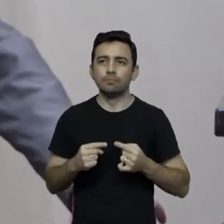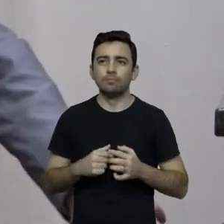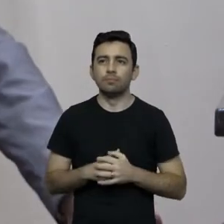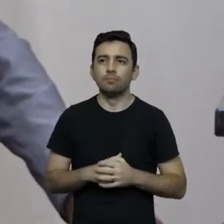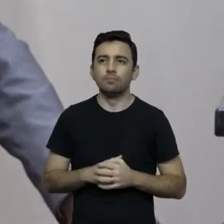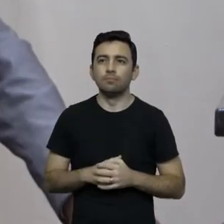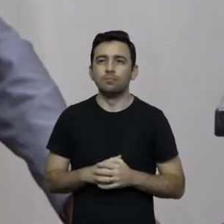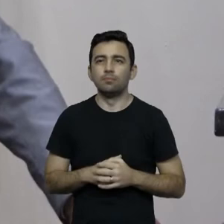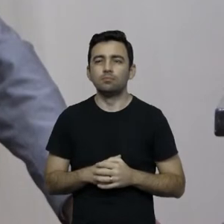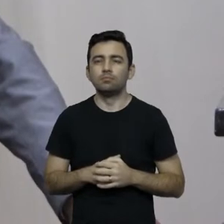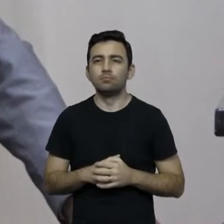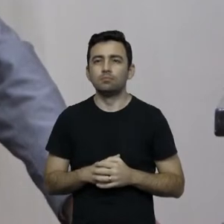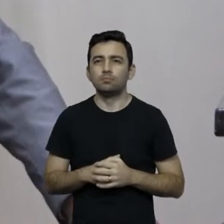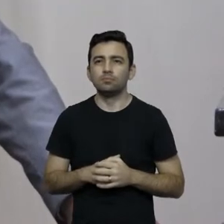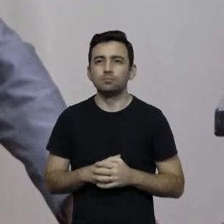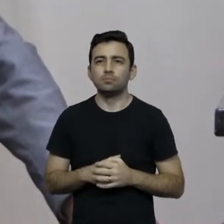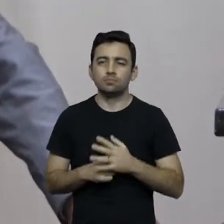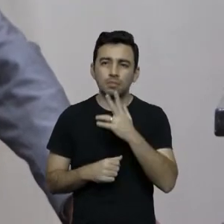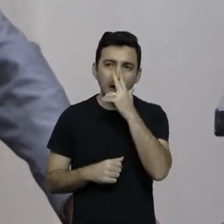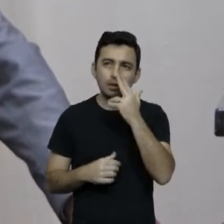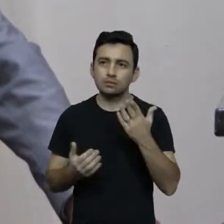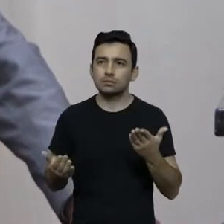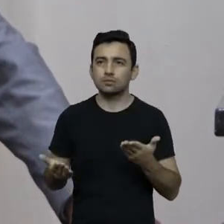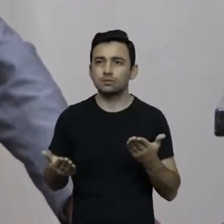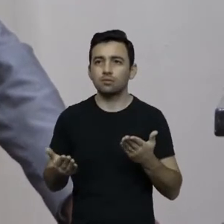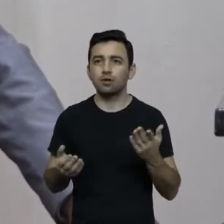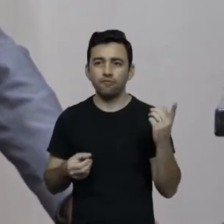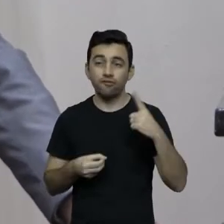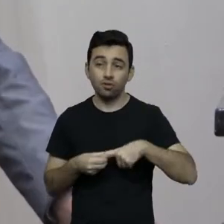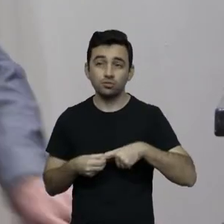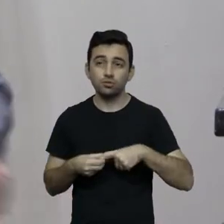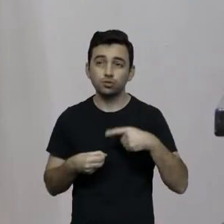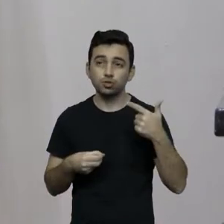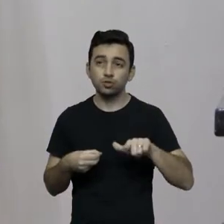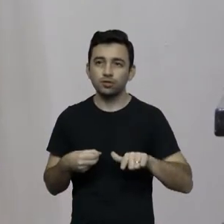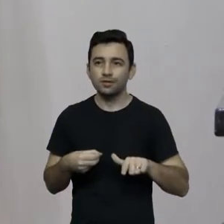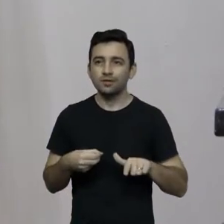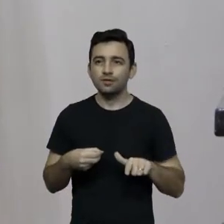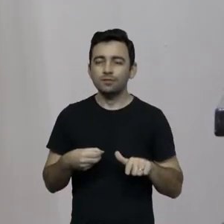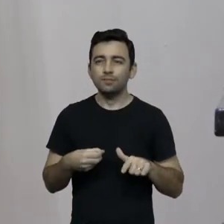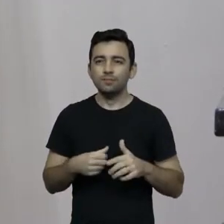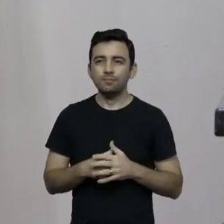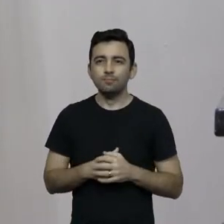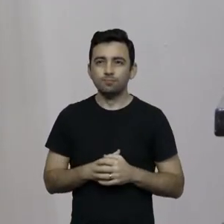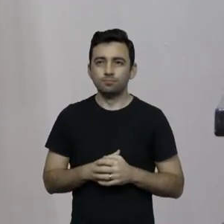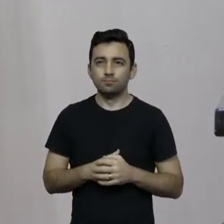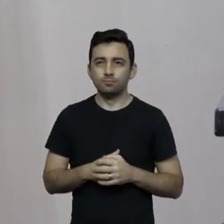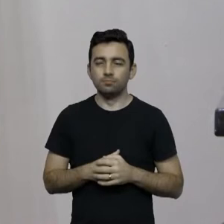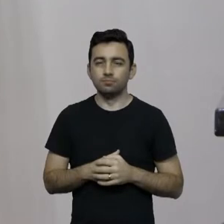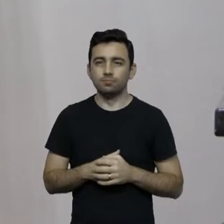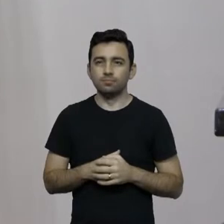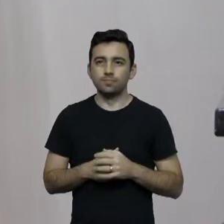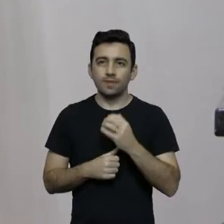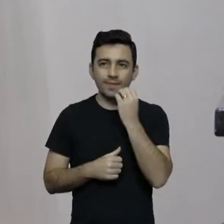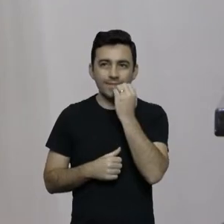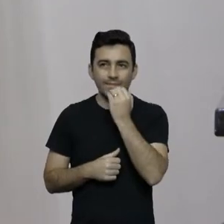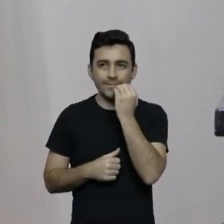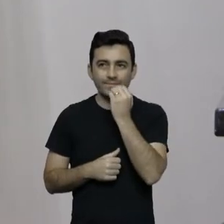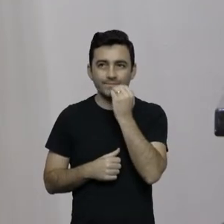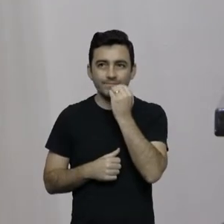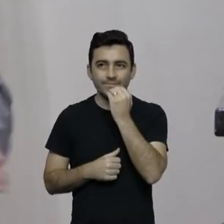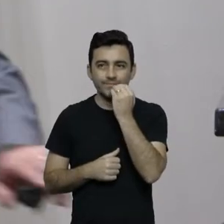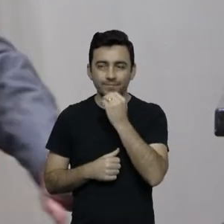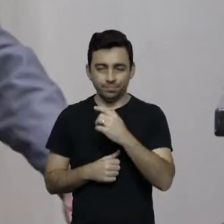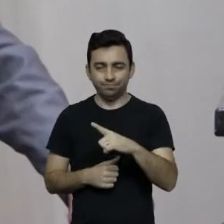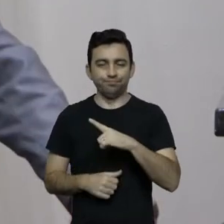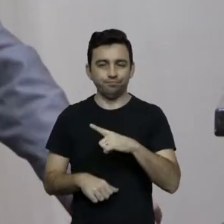e parece que estamos e retomando eu tô